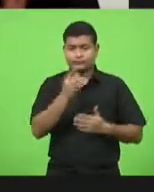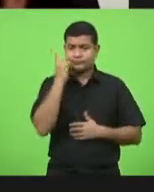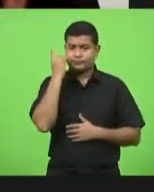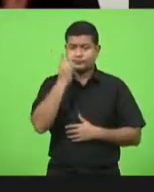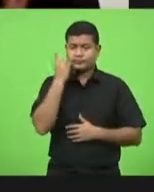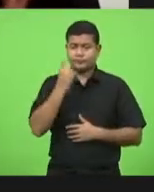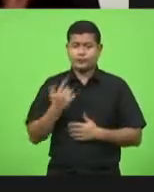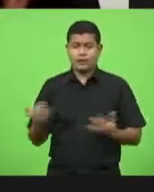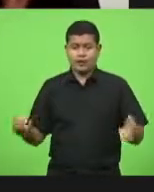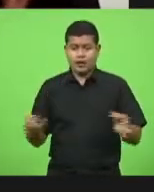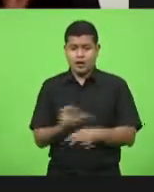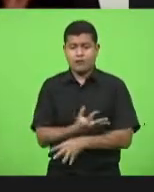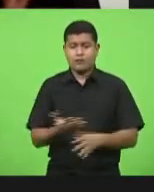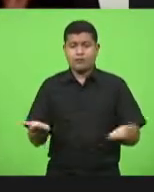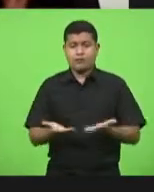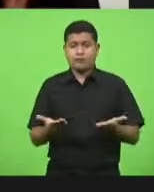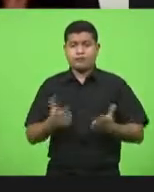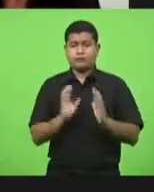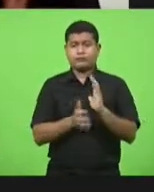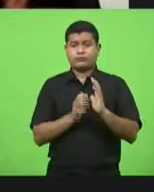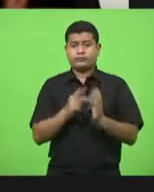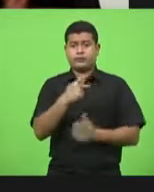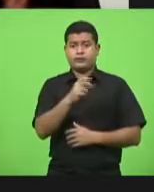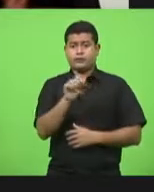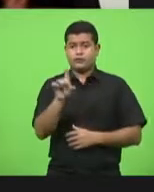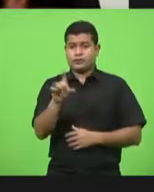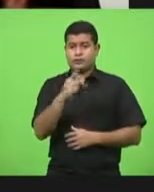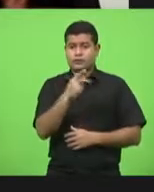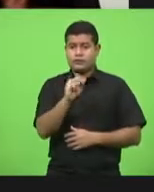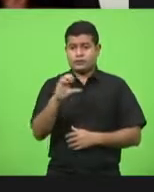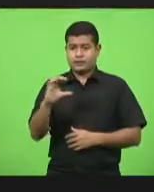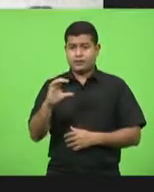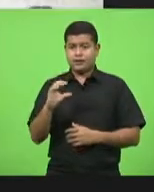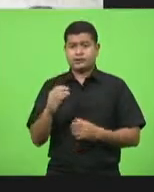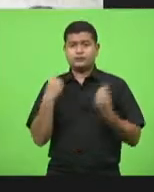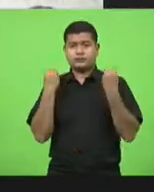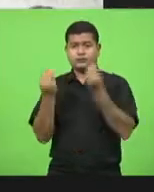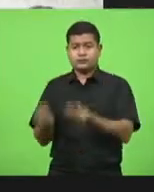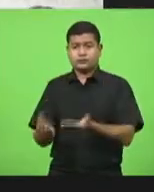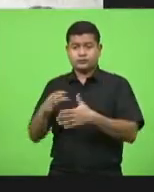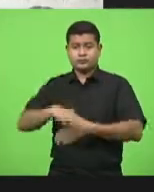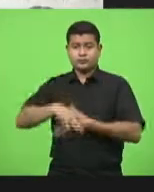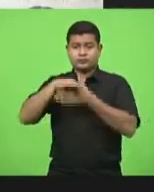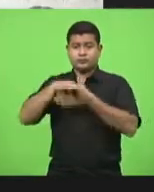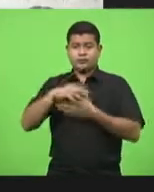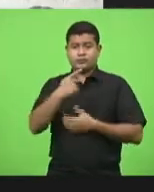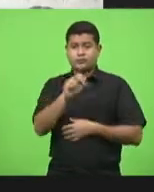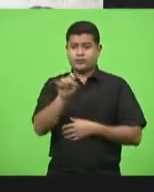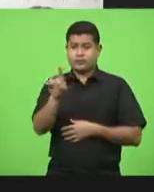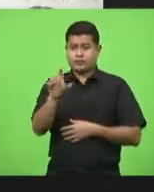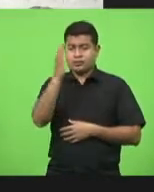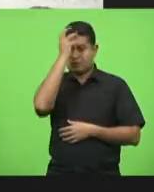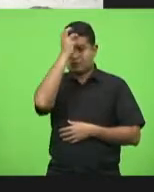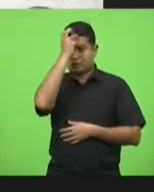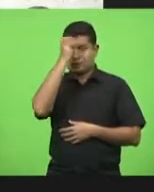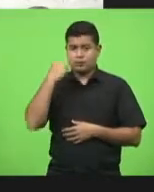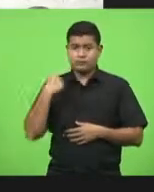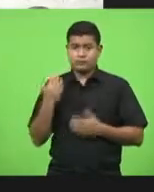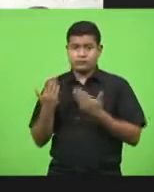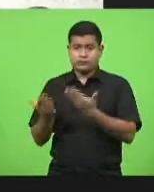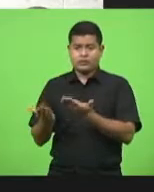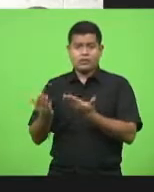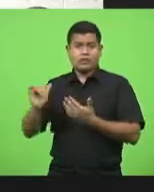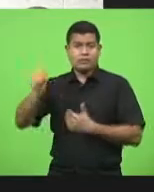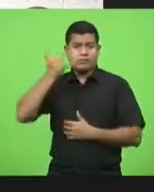PSD, PSC, cedido pelo deputado líder do partido PSD, Ismael. Quem fará